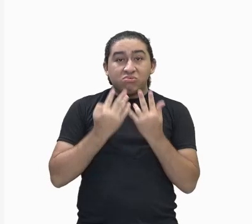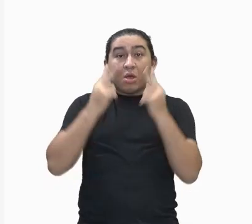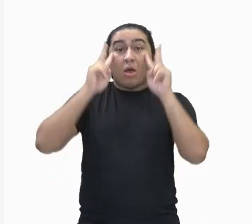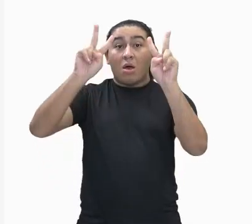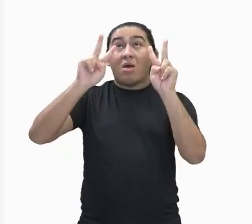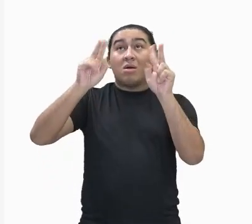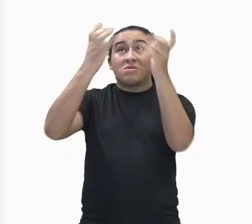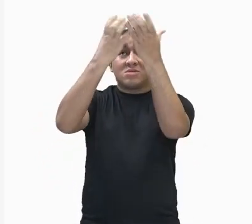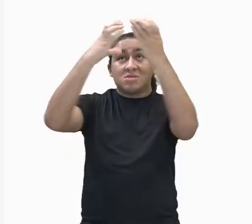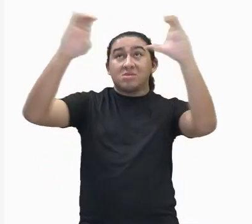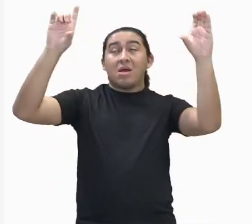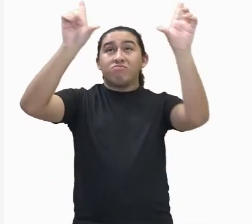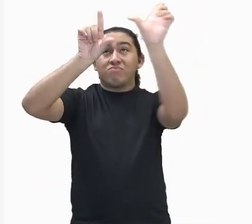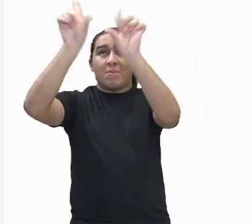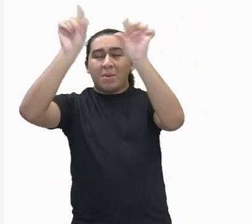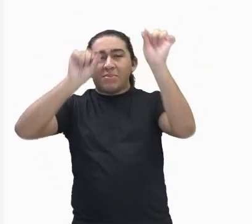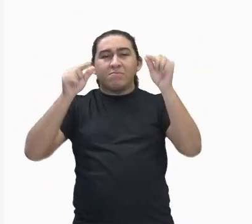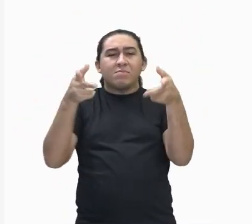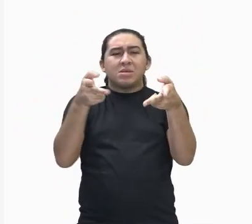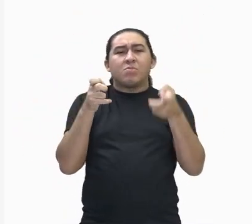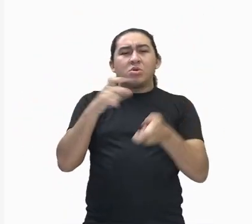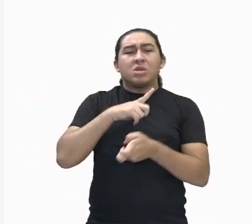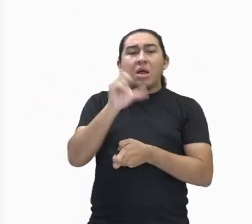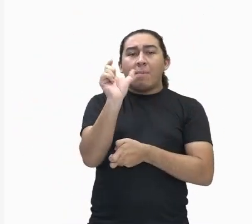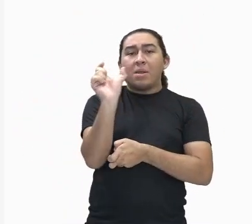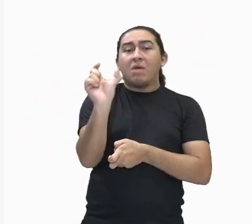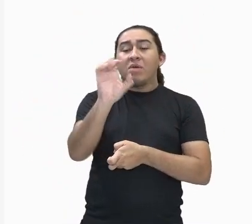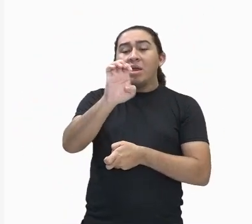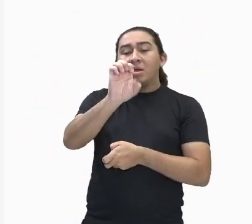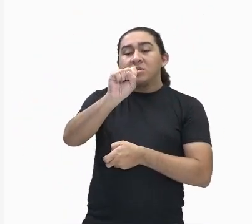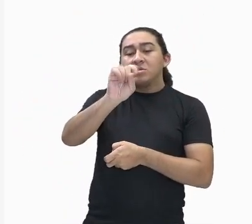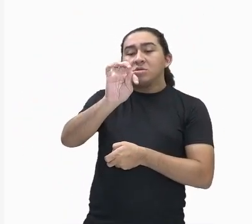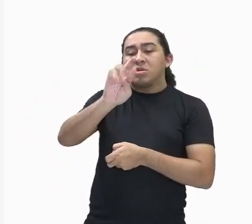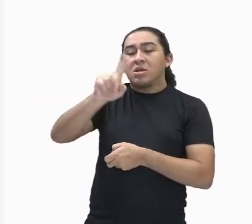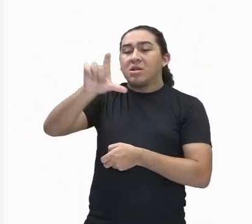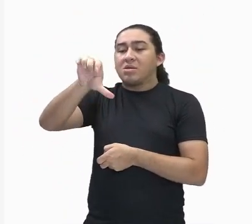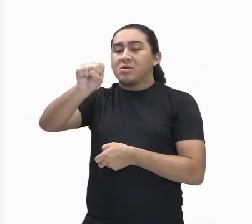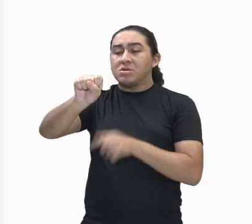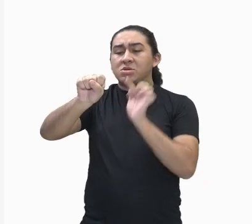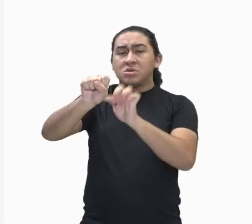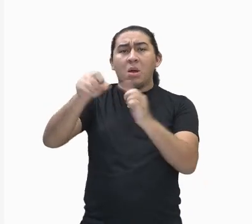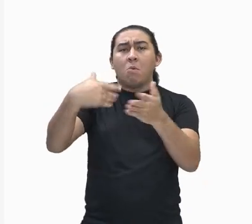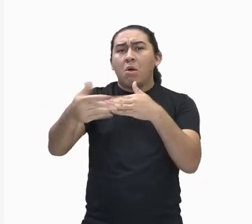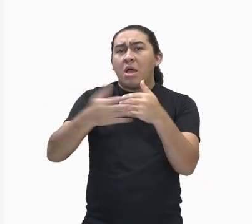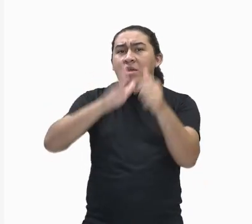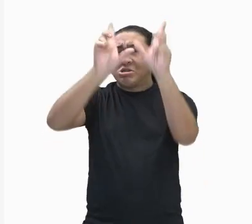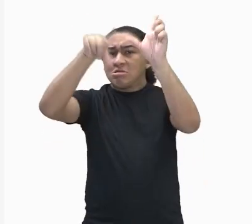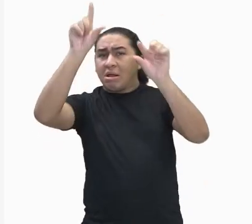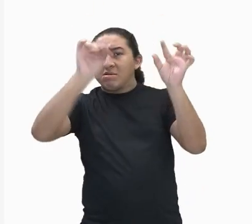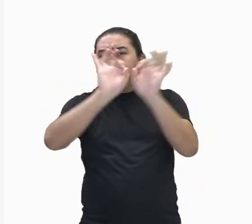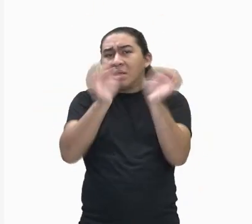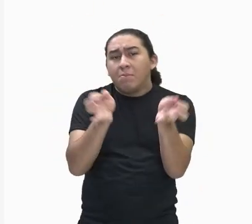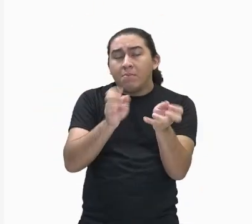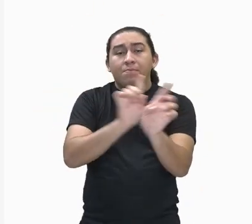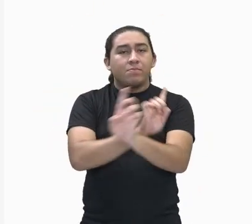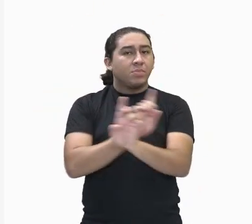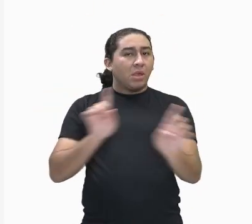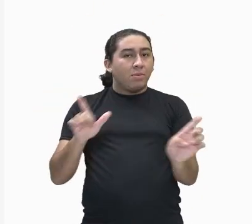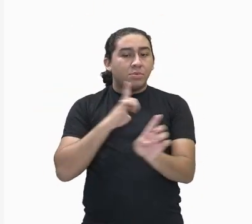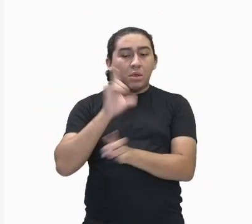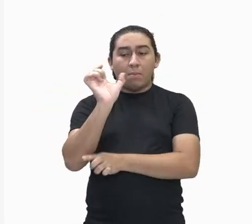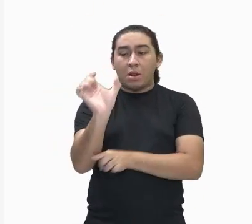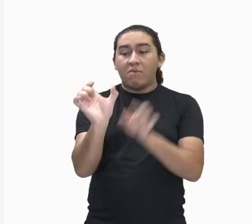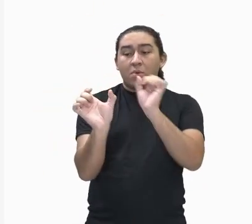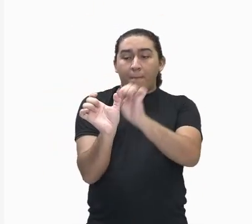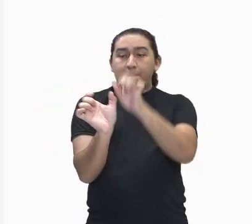aí uma maiúscula alegorizante. É qualquer estrela? Não é qualquer estrela, ela está com letra maiúscula